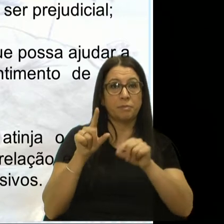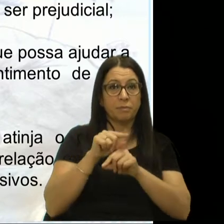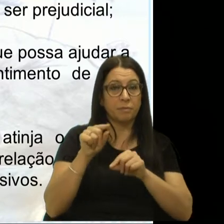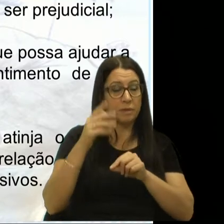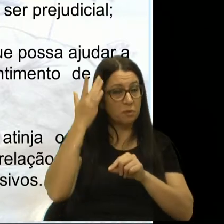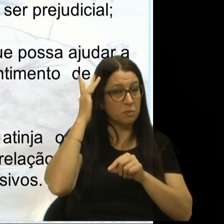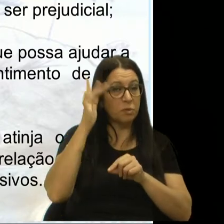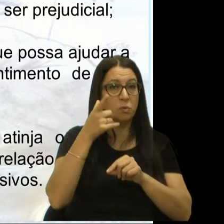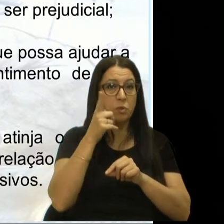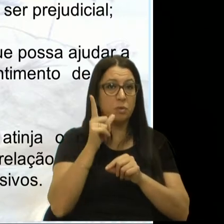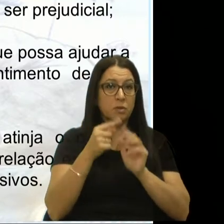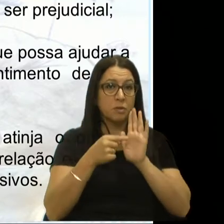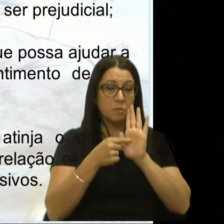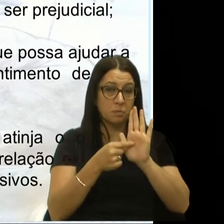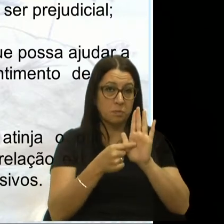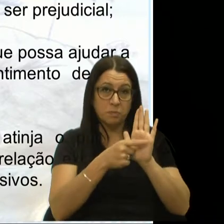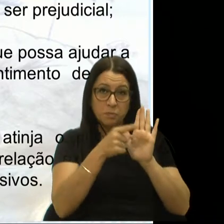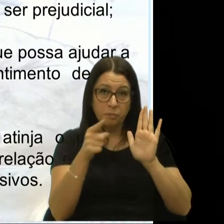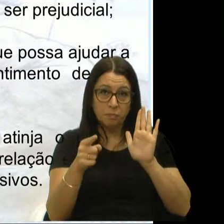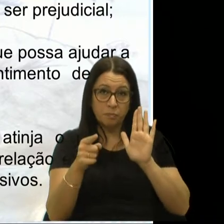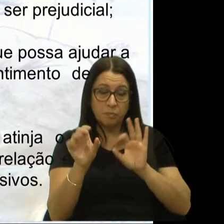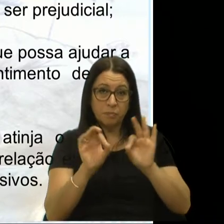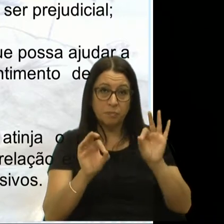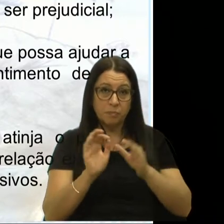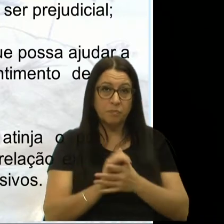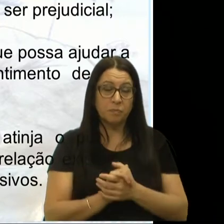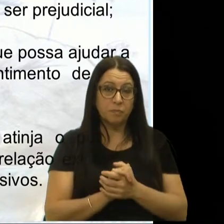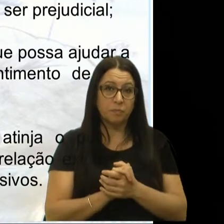se vocês conseguem mostrar no slide, a gente preparou.